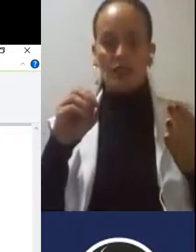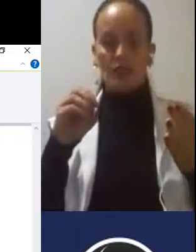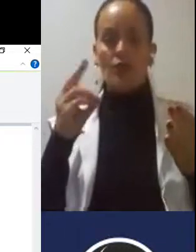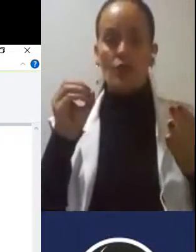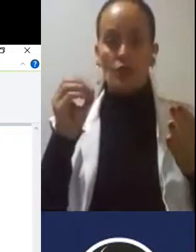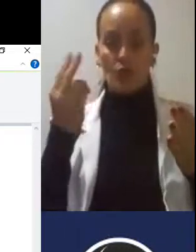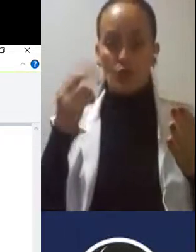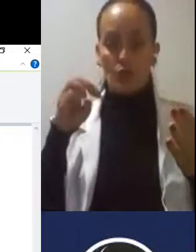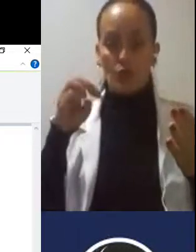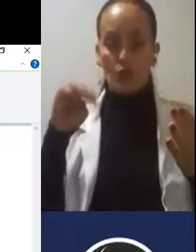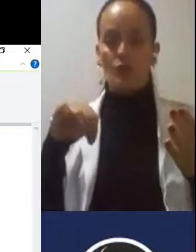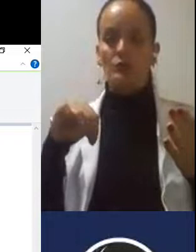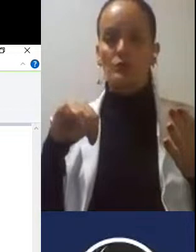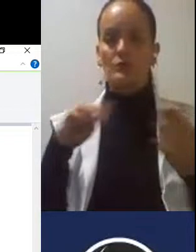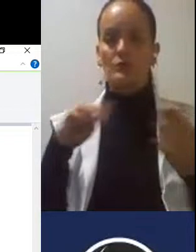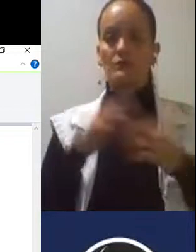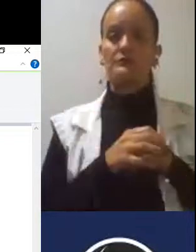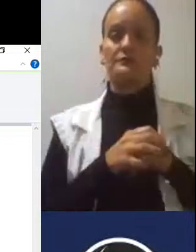aumentar aqui.